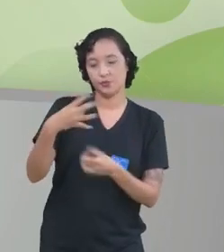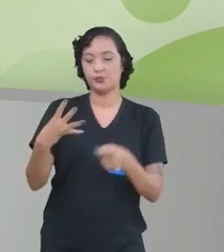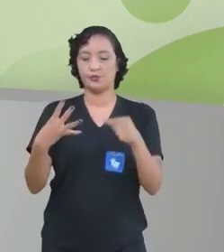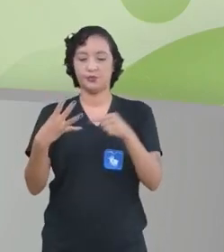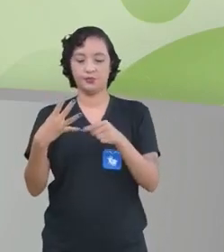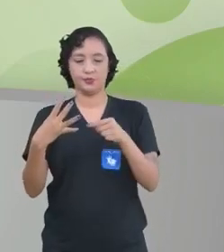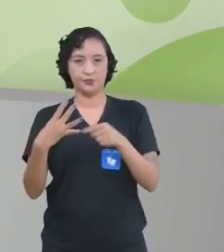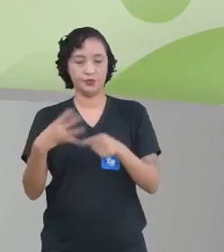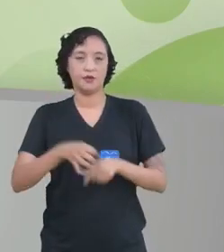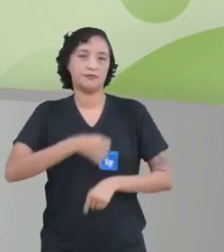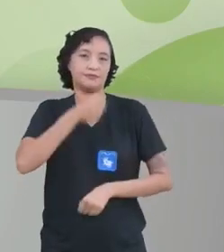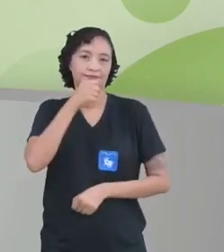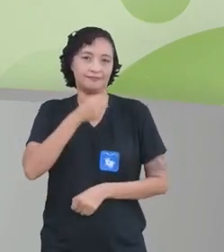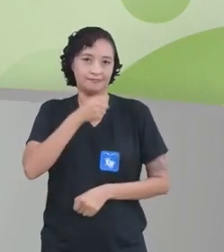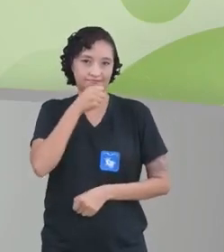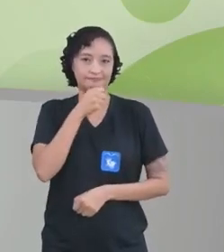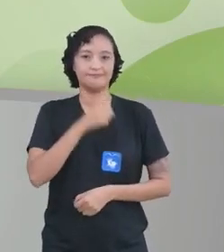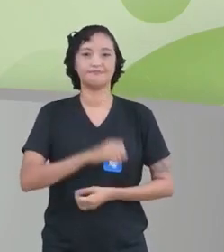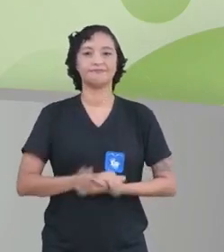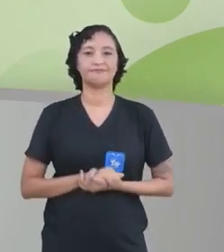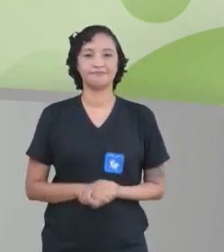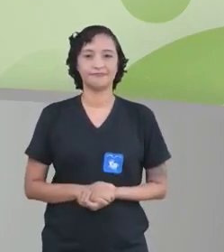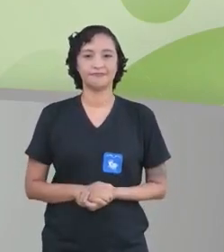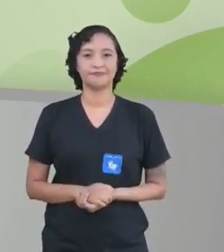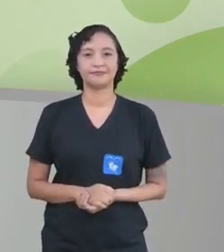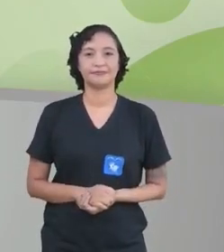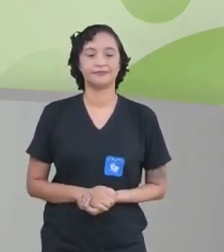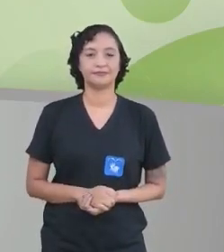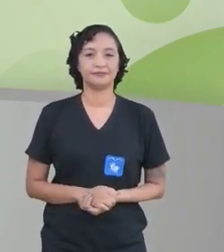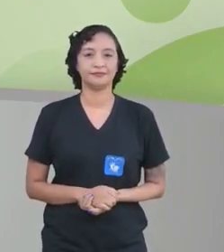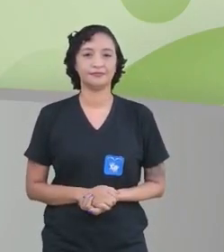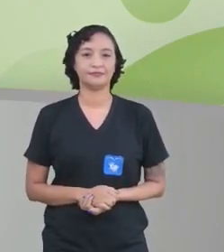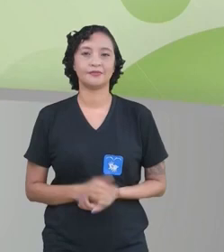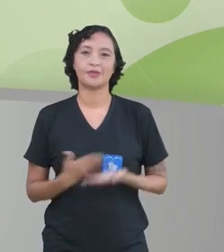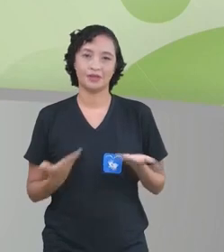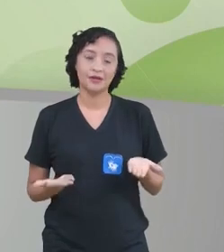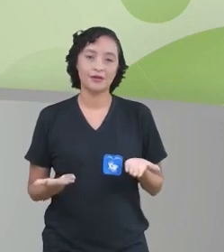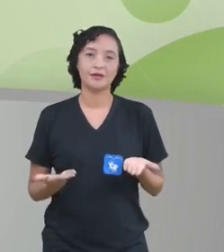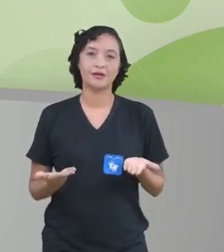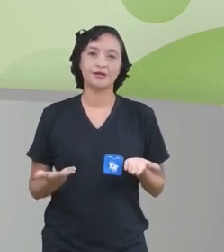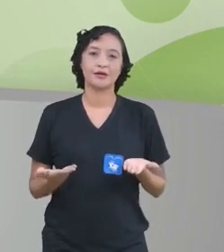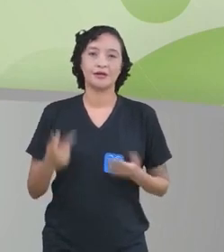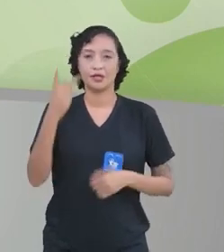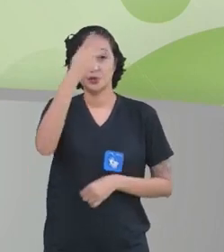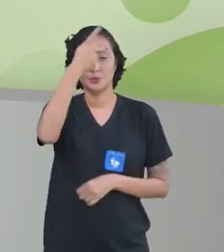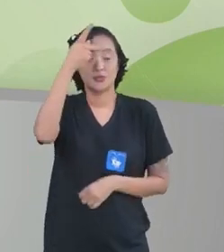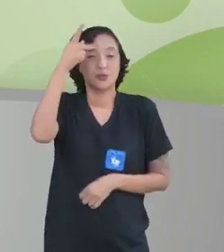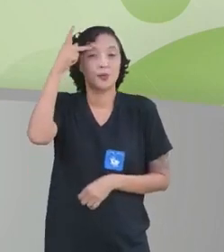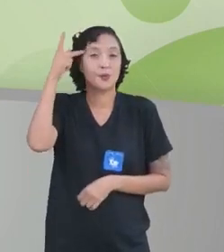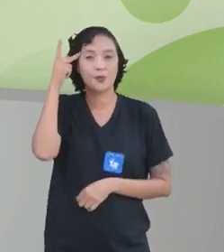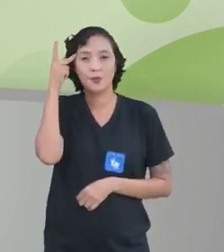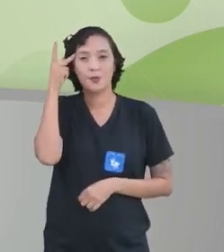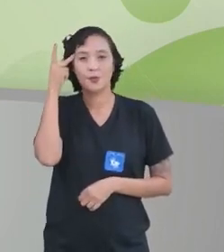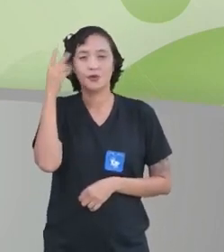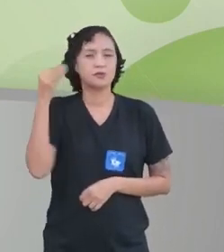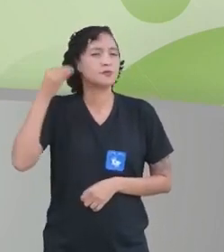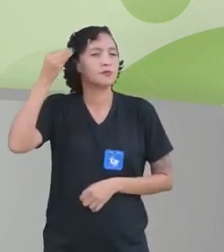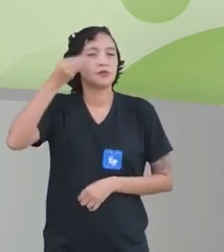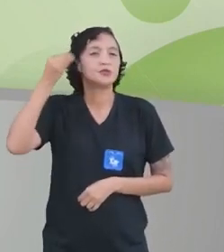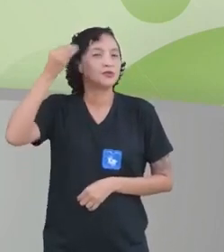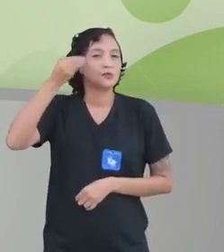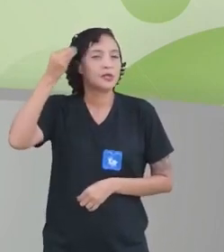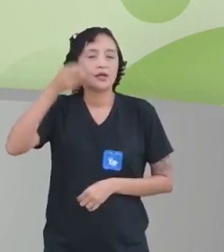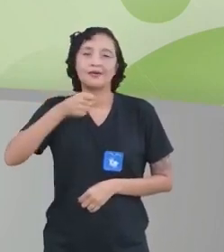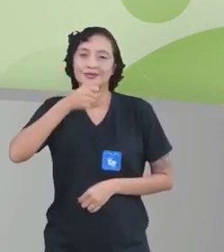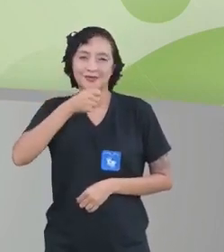depois vem a fase idosa, né? Que são aquelas pessoas com muita experiência e que